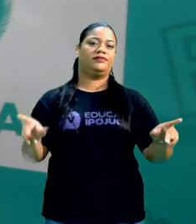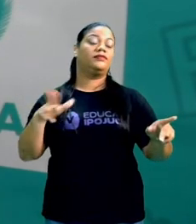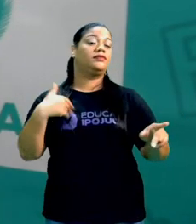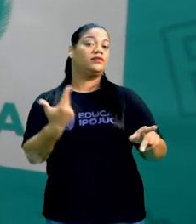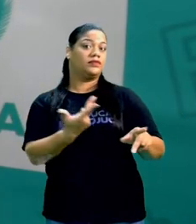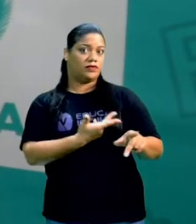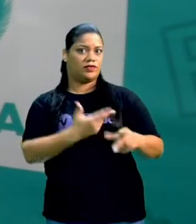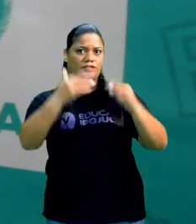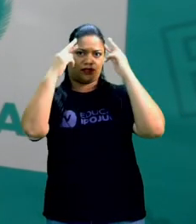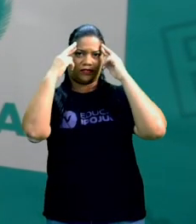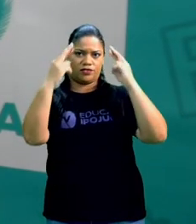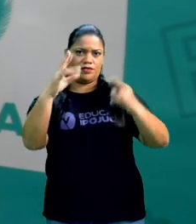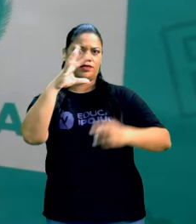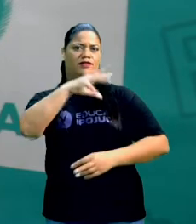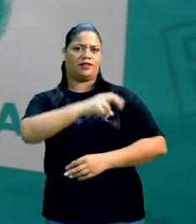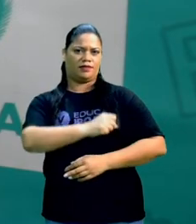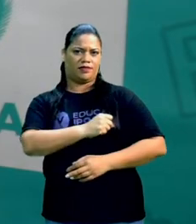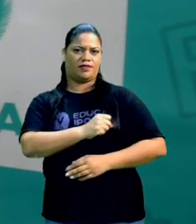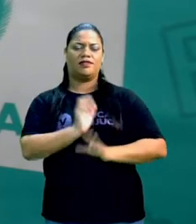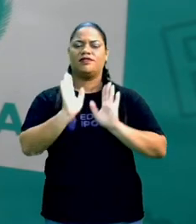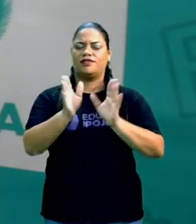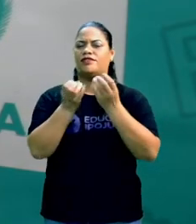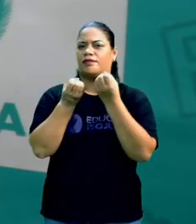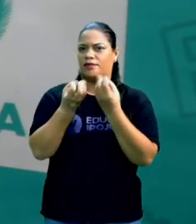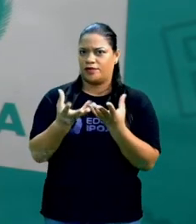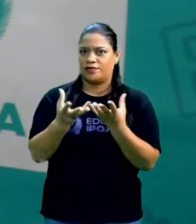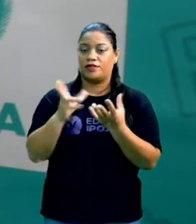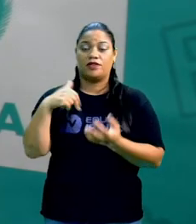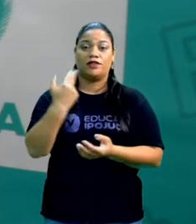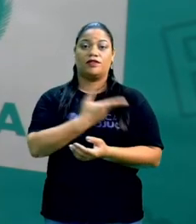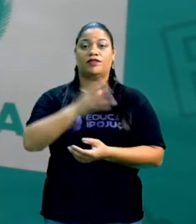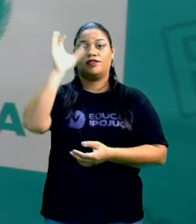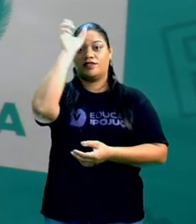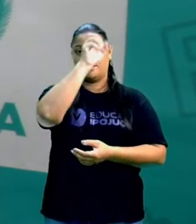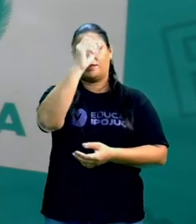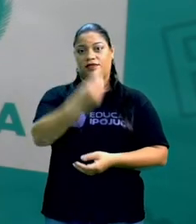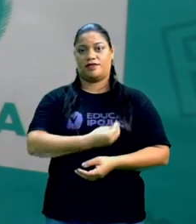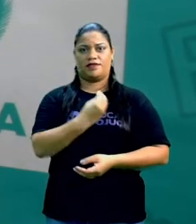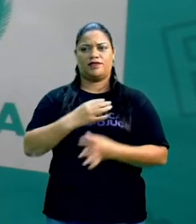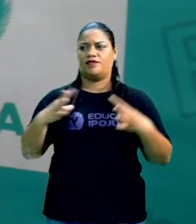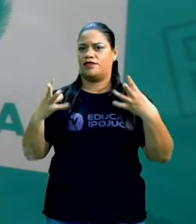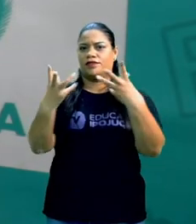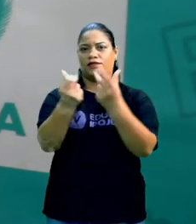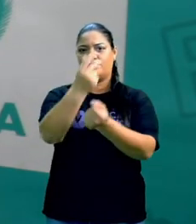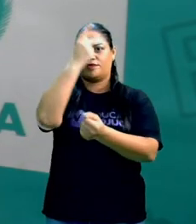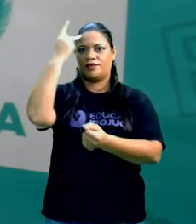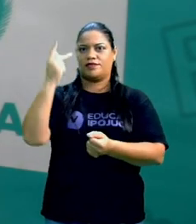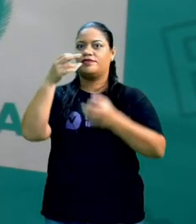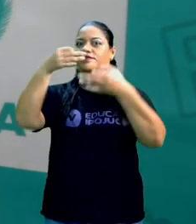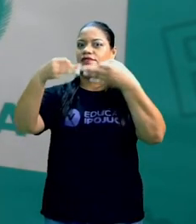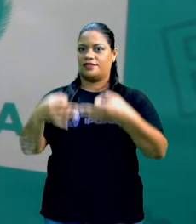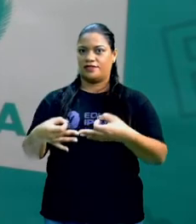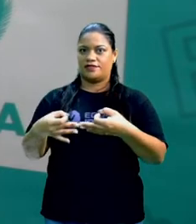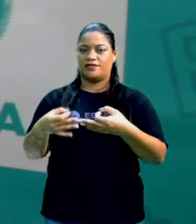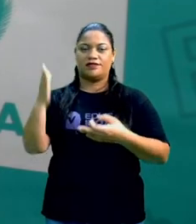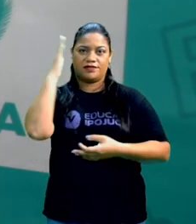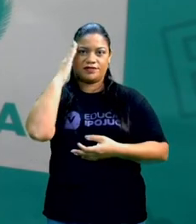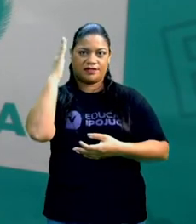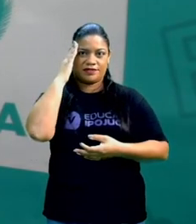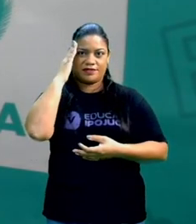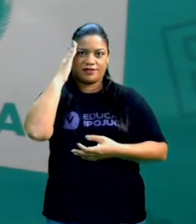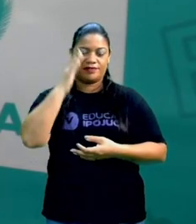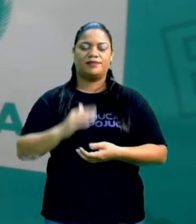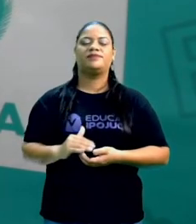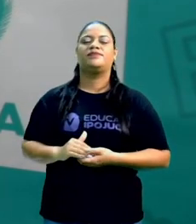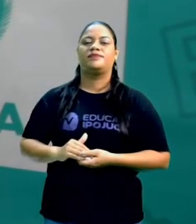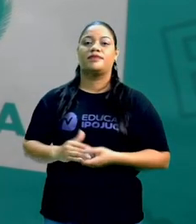gente, se a gente respeitar e amar, já está de boa e a gente vai aprender a conviver com todo mundo. Tá certo? Entenderam um pouquinho sobre